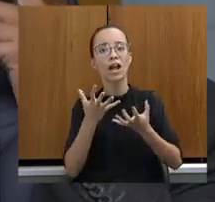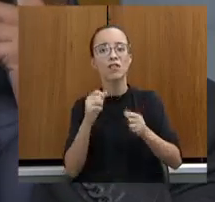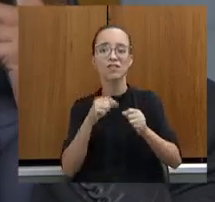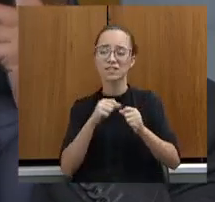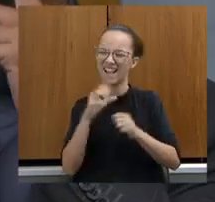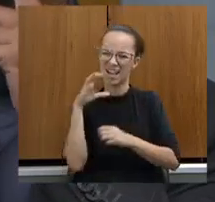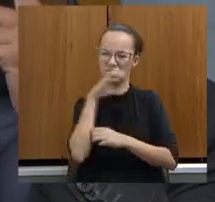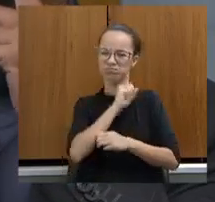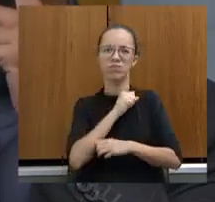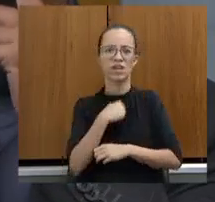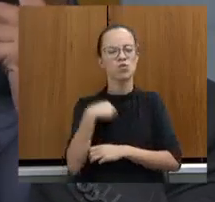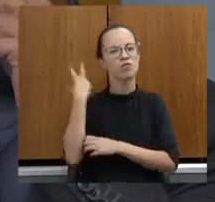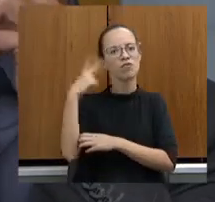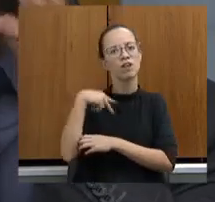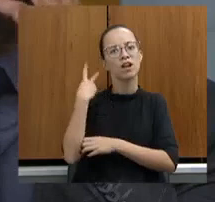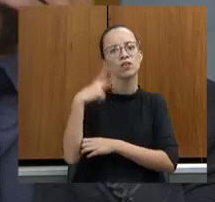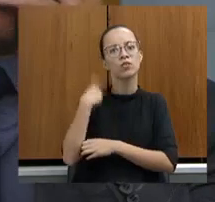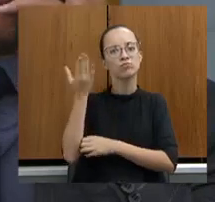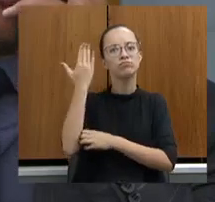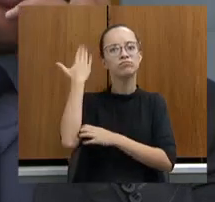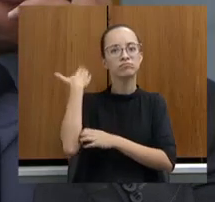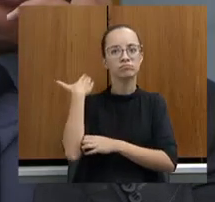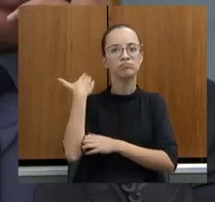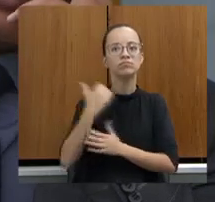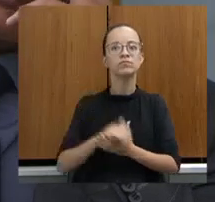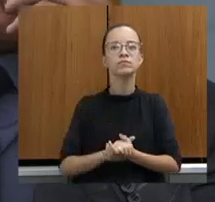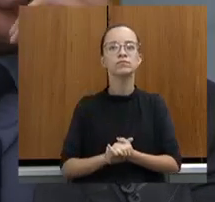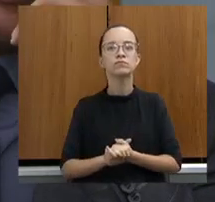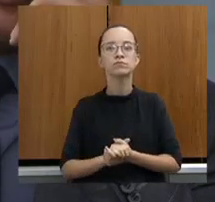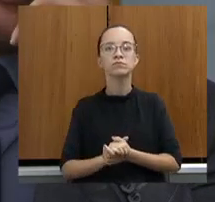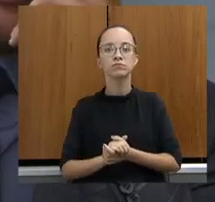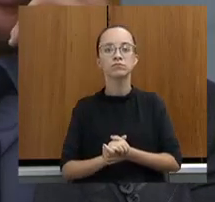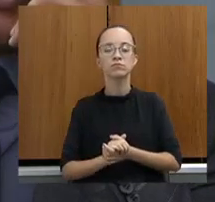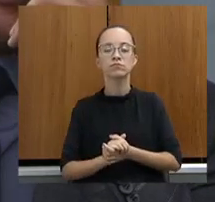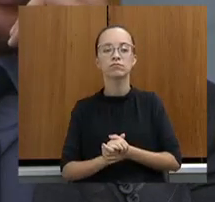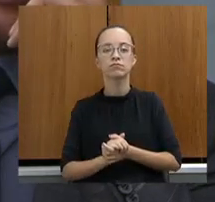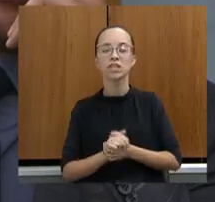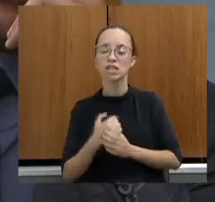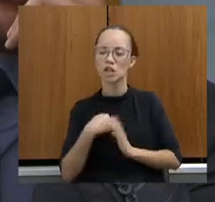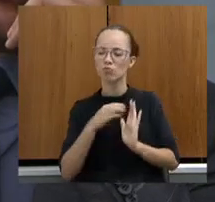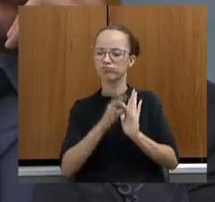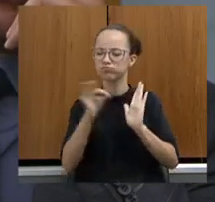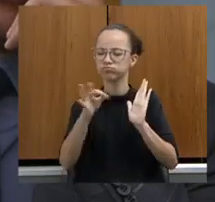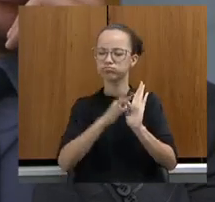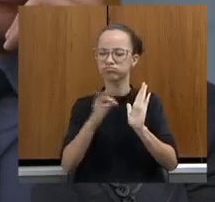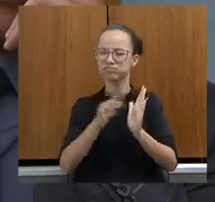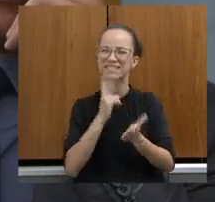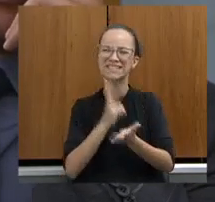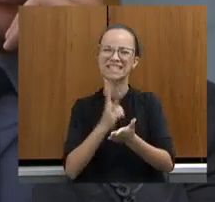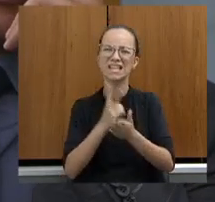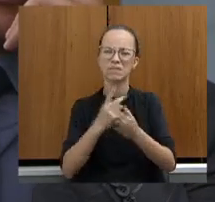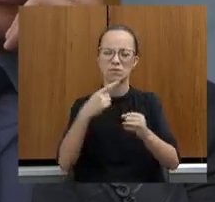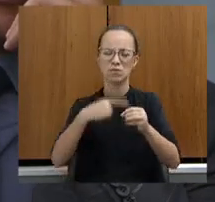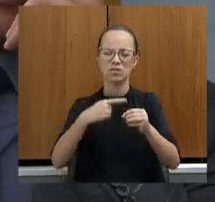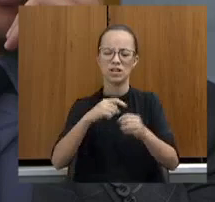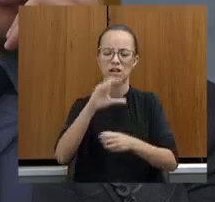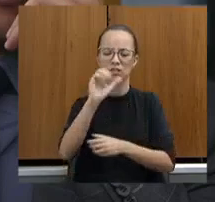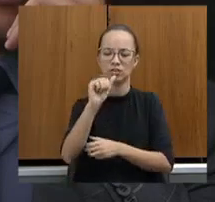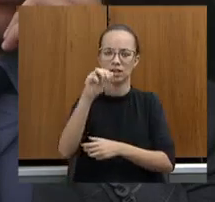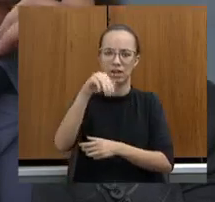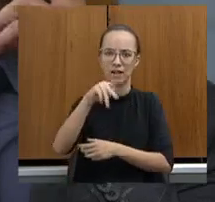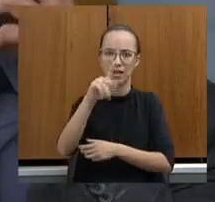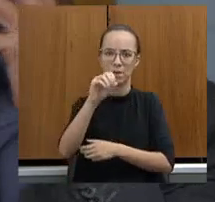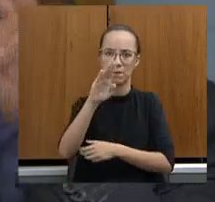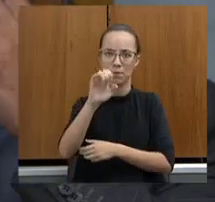rapidamente eu fui Vereador e era campeão de indicação na câmara de Campo Belo e quem foi vereador sabe que que eu